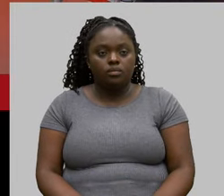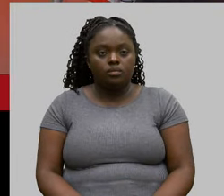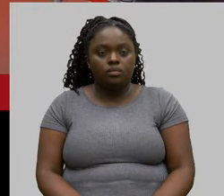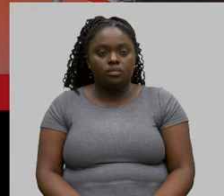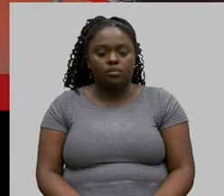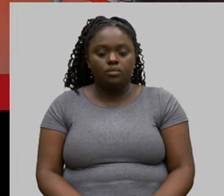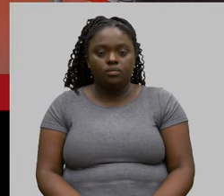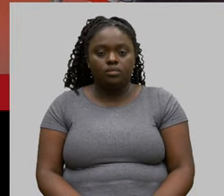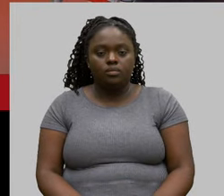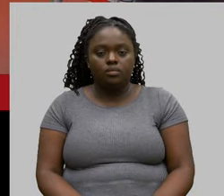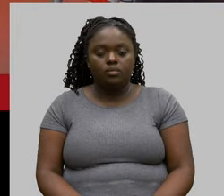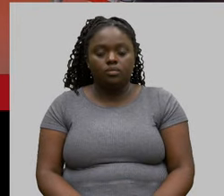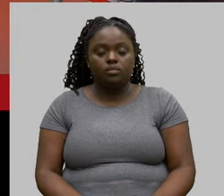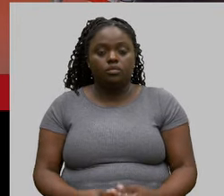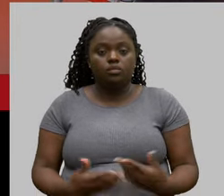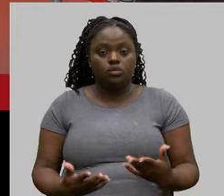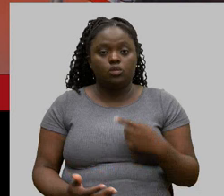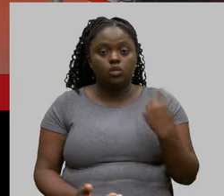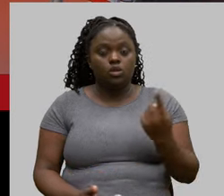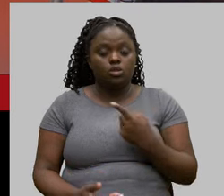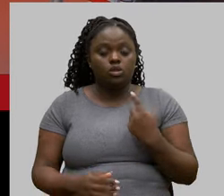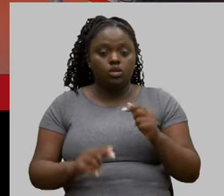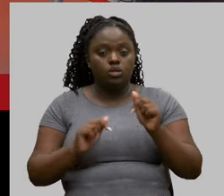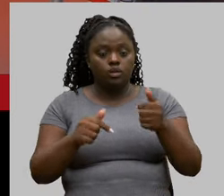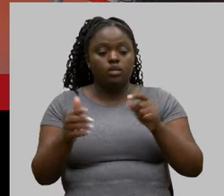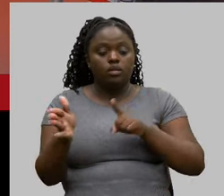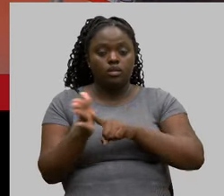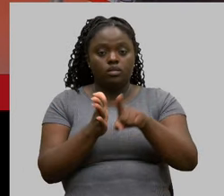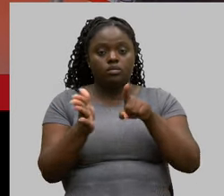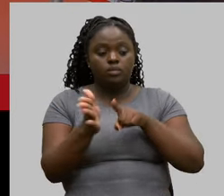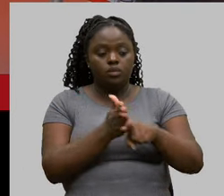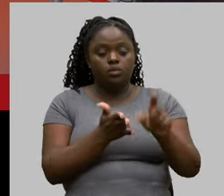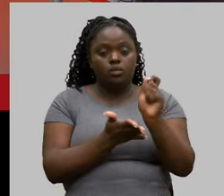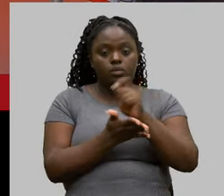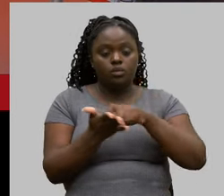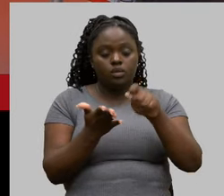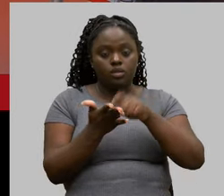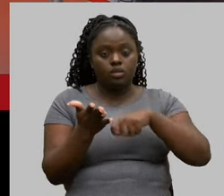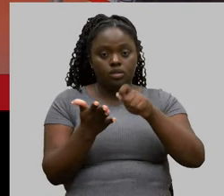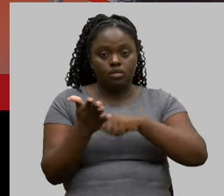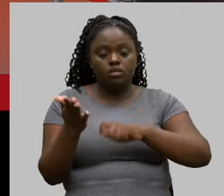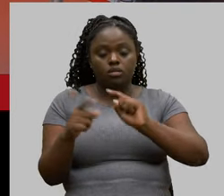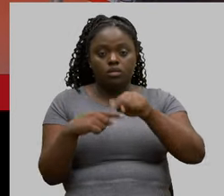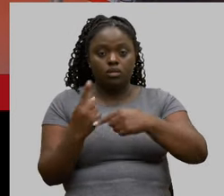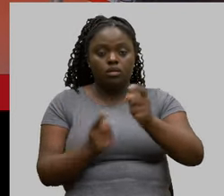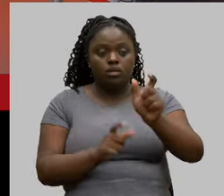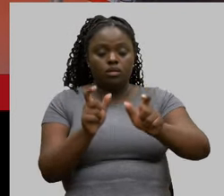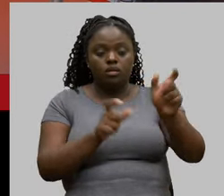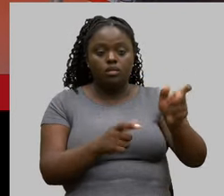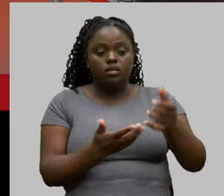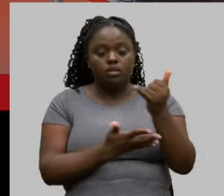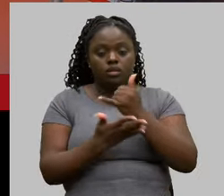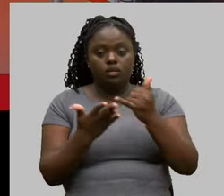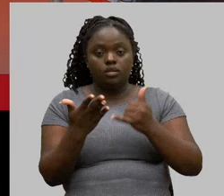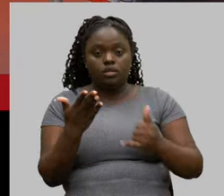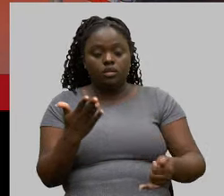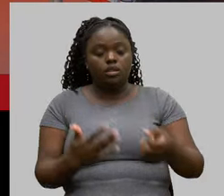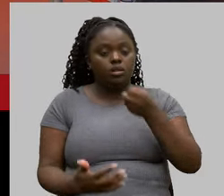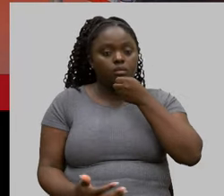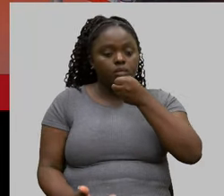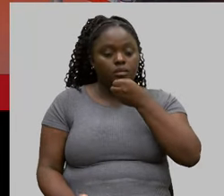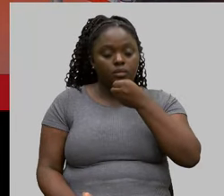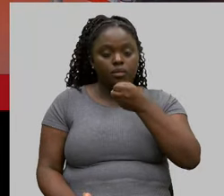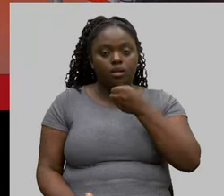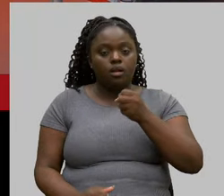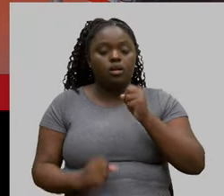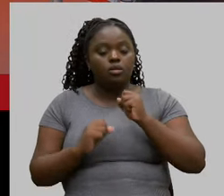Será Dessa forma faremos as perguntas por escrito depois aqueles que se inscreveram para fazer de viva voz no microfone